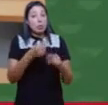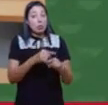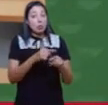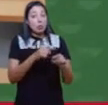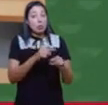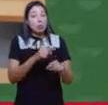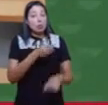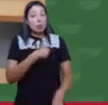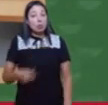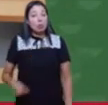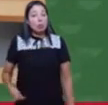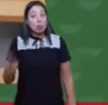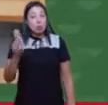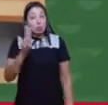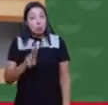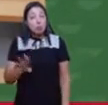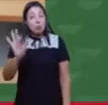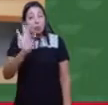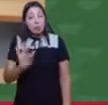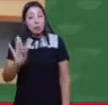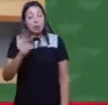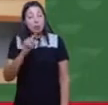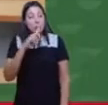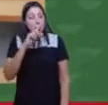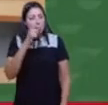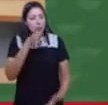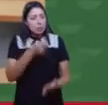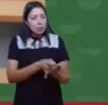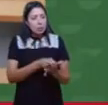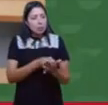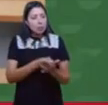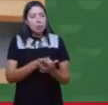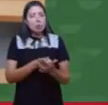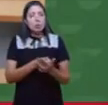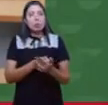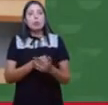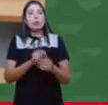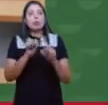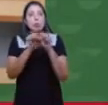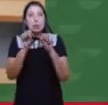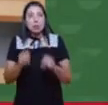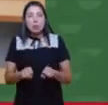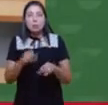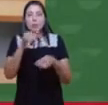União por acusações de Bolsonaro ao sistema eleitoral.